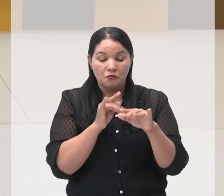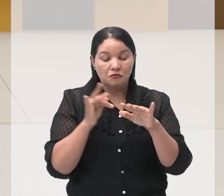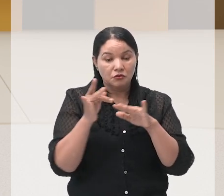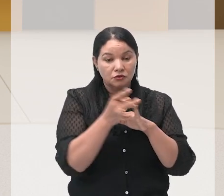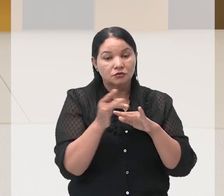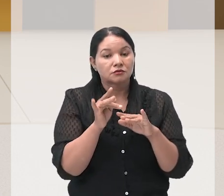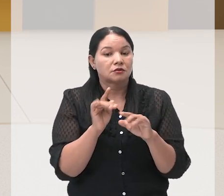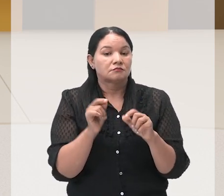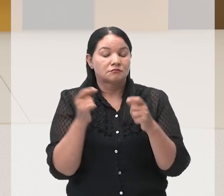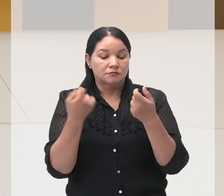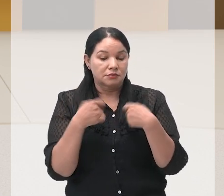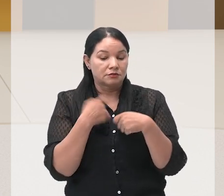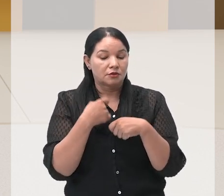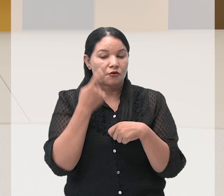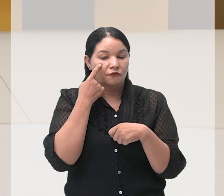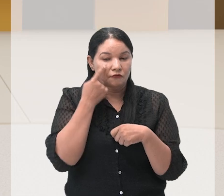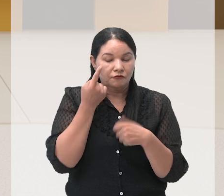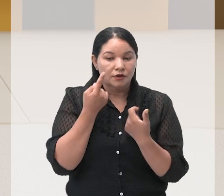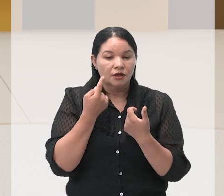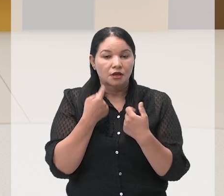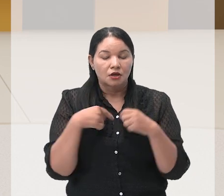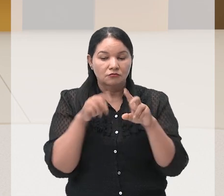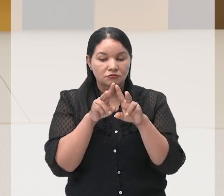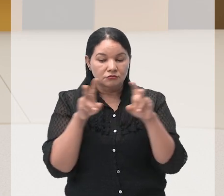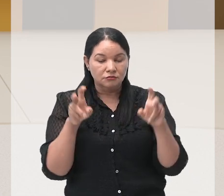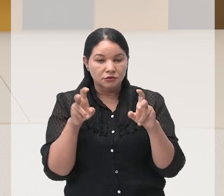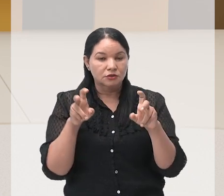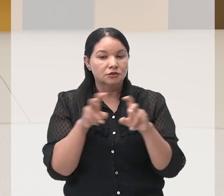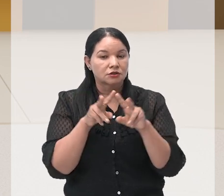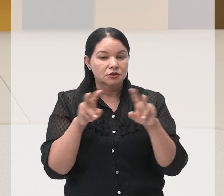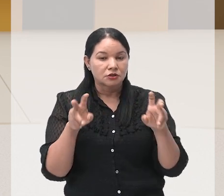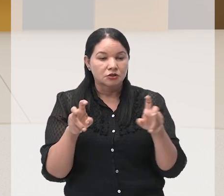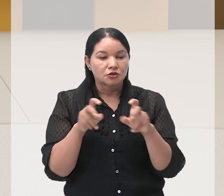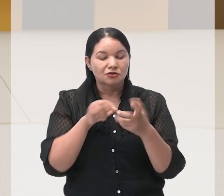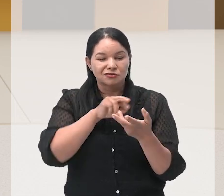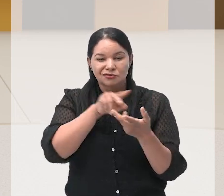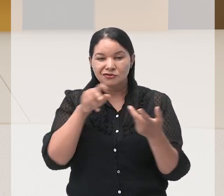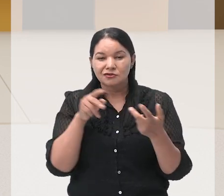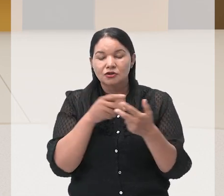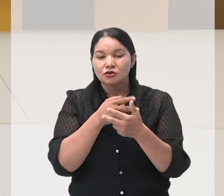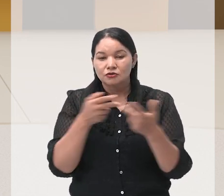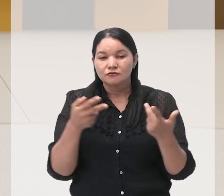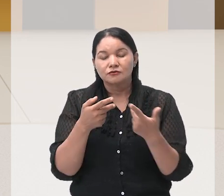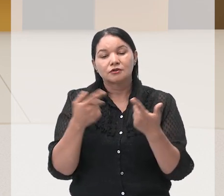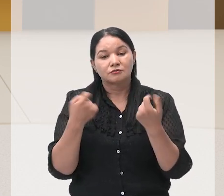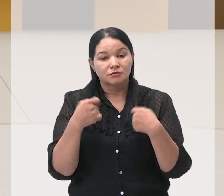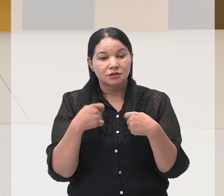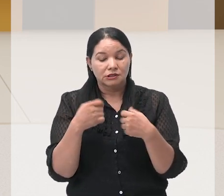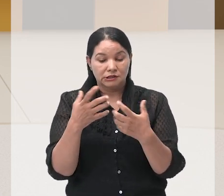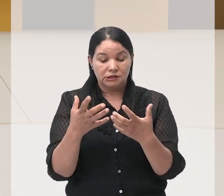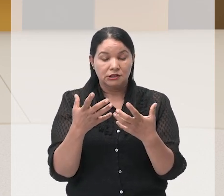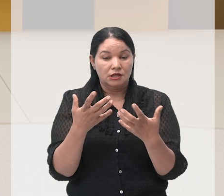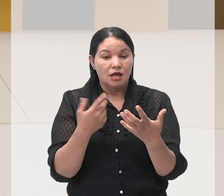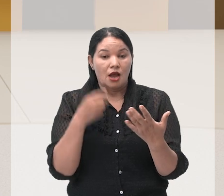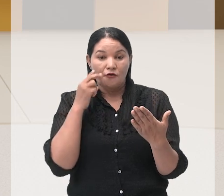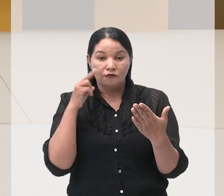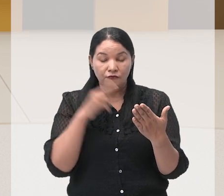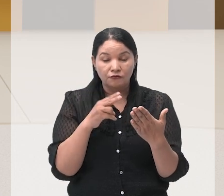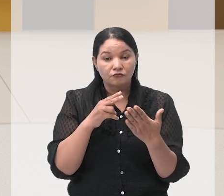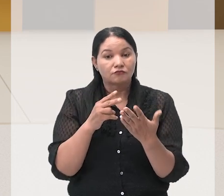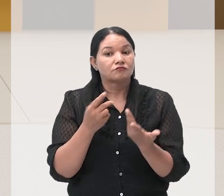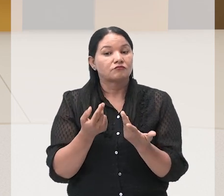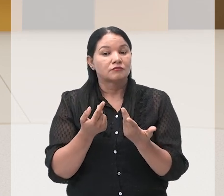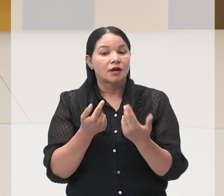o que são títulos sensacionalistas? São aqueles títulos que são muito chamativos, que vêm com uma informação